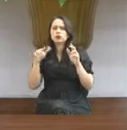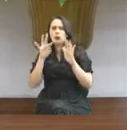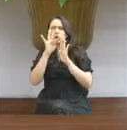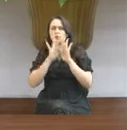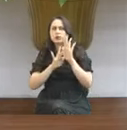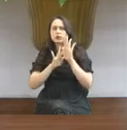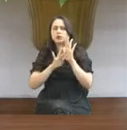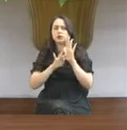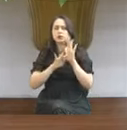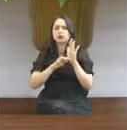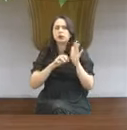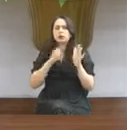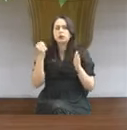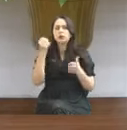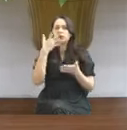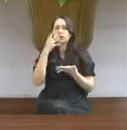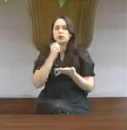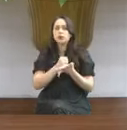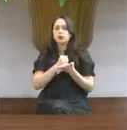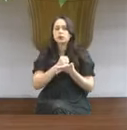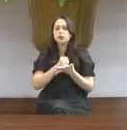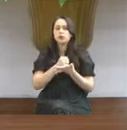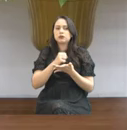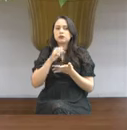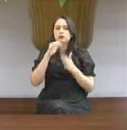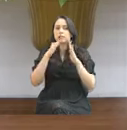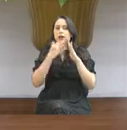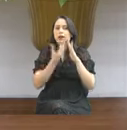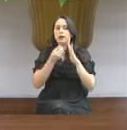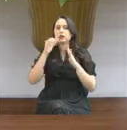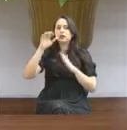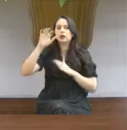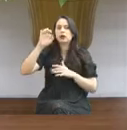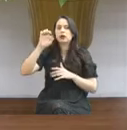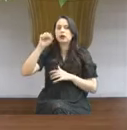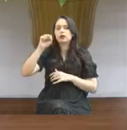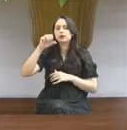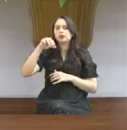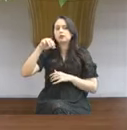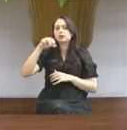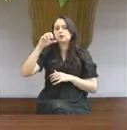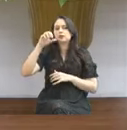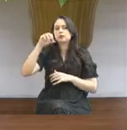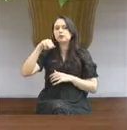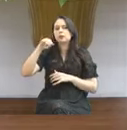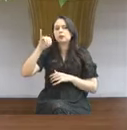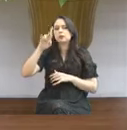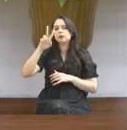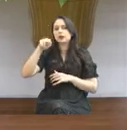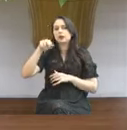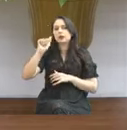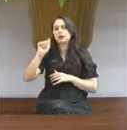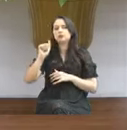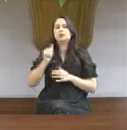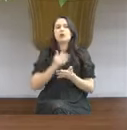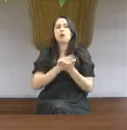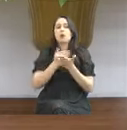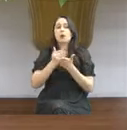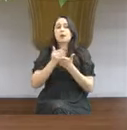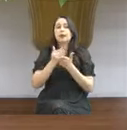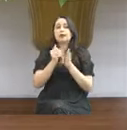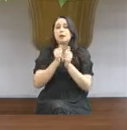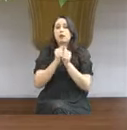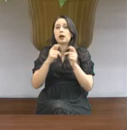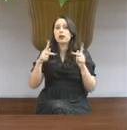E é uma carta que me chama a atenção. Porque a partir do capítulo 2 do Apocalipse, verso